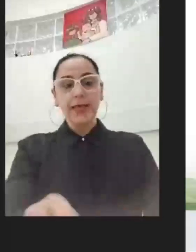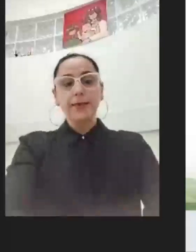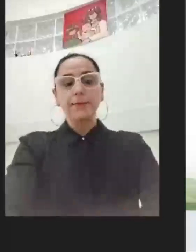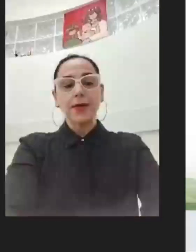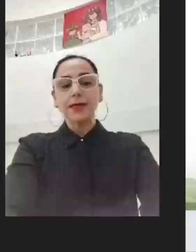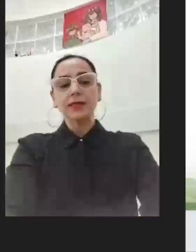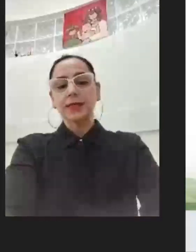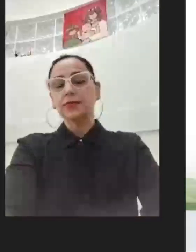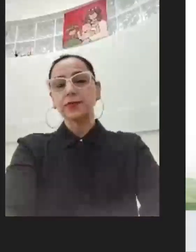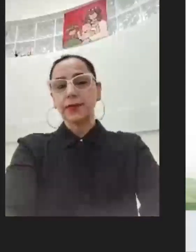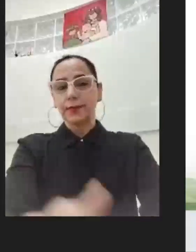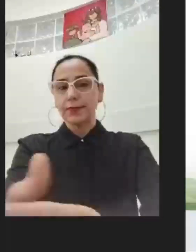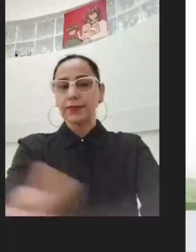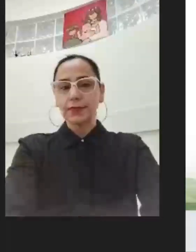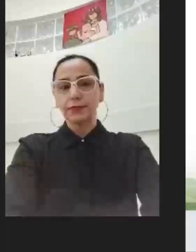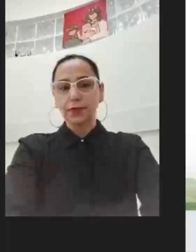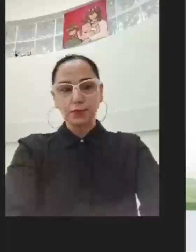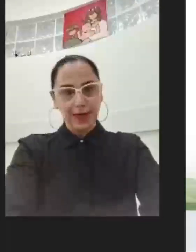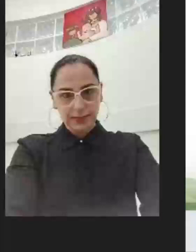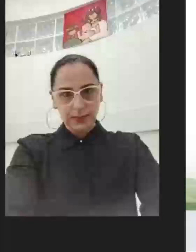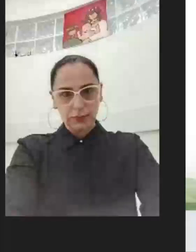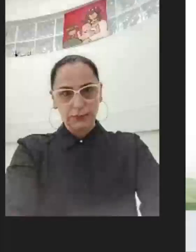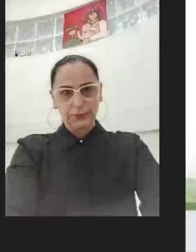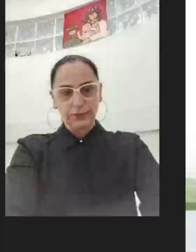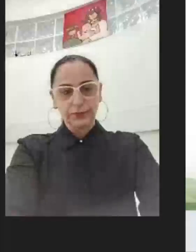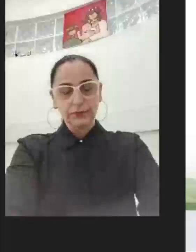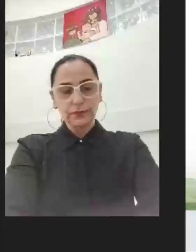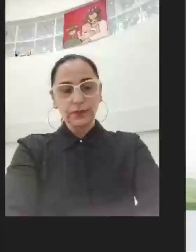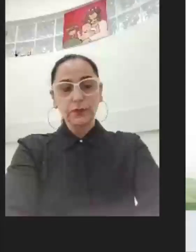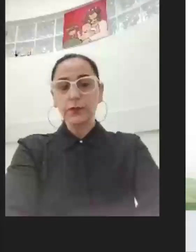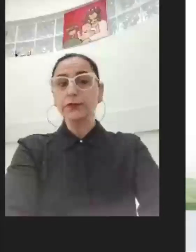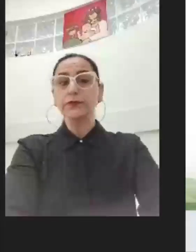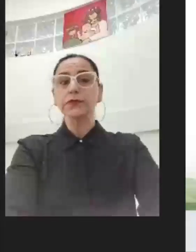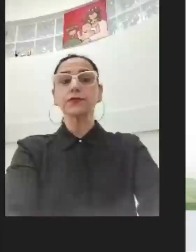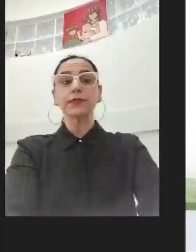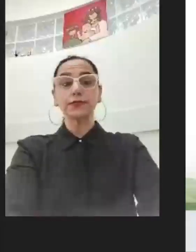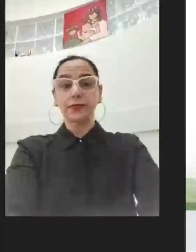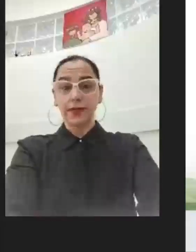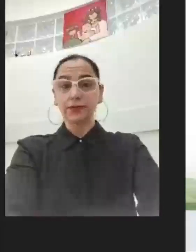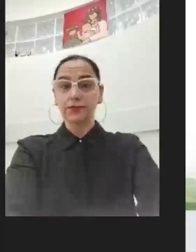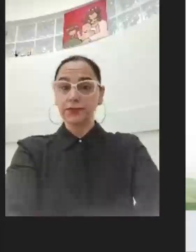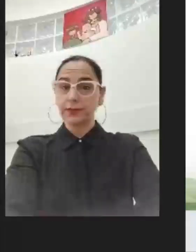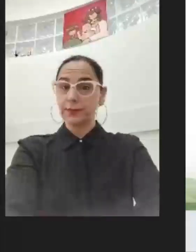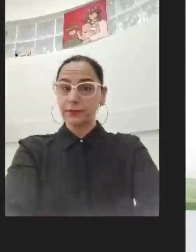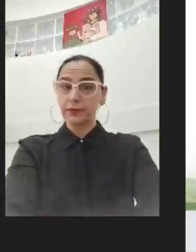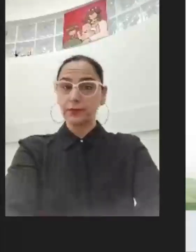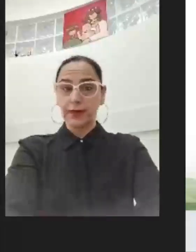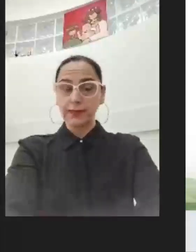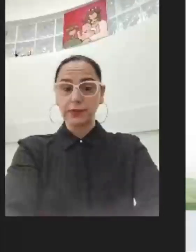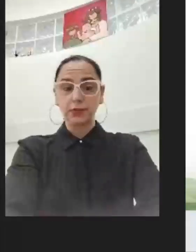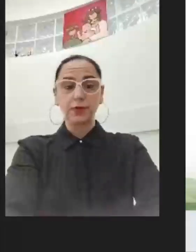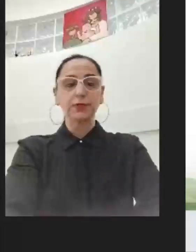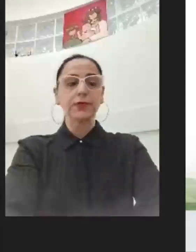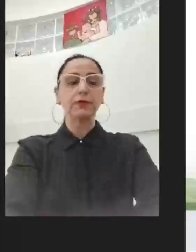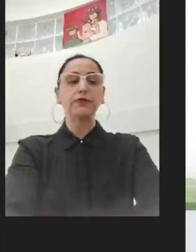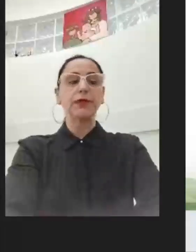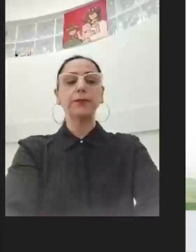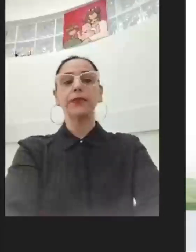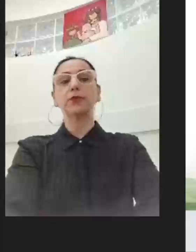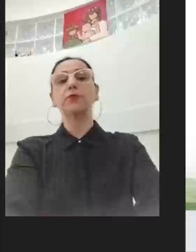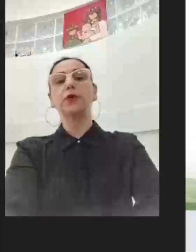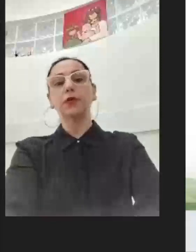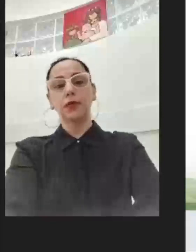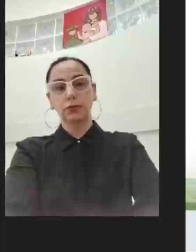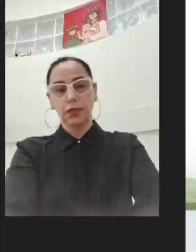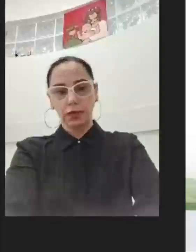muito bem dada, mas a questão da amamentação foi o básico. Quando eu fiz os estágios, também foi o básico. Quando